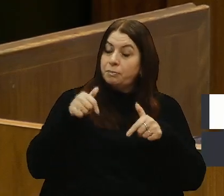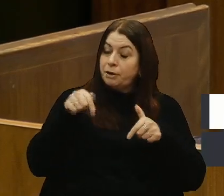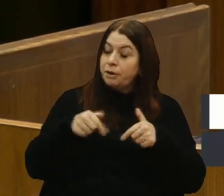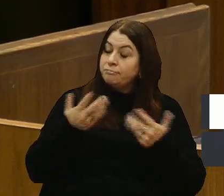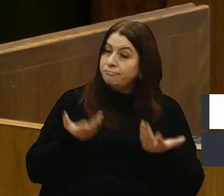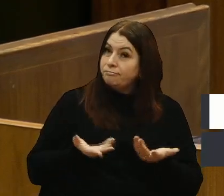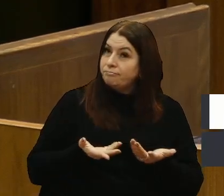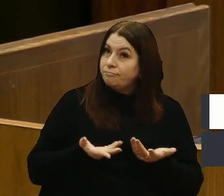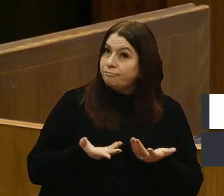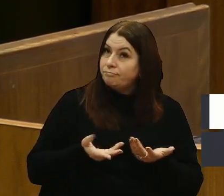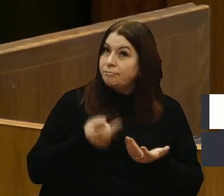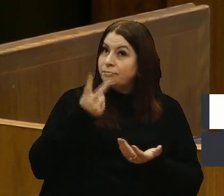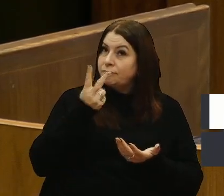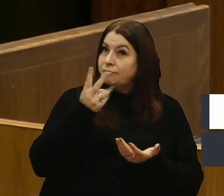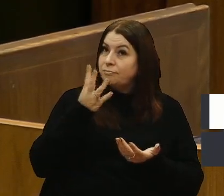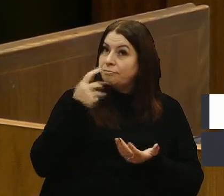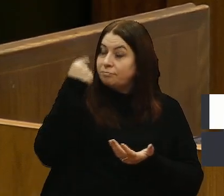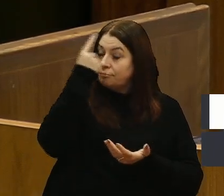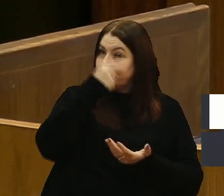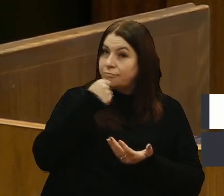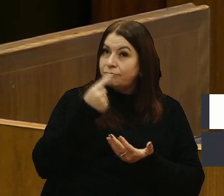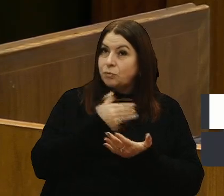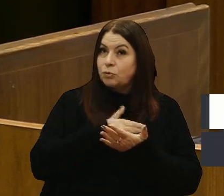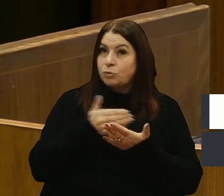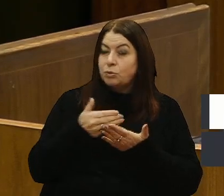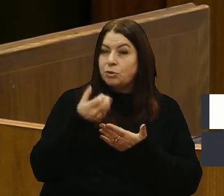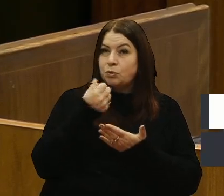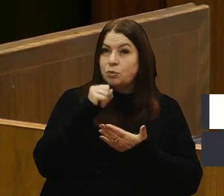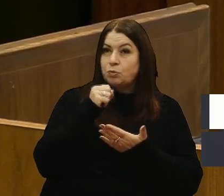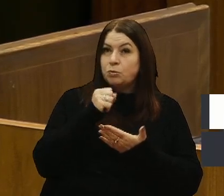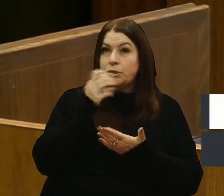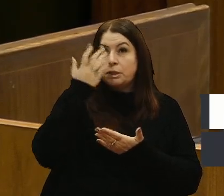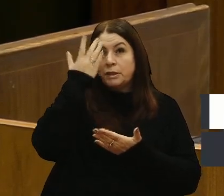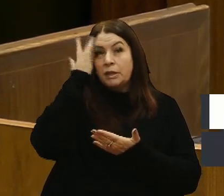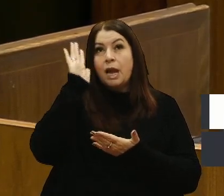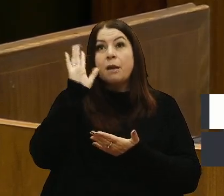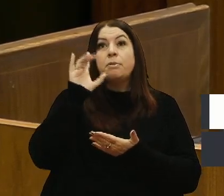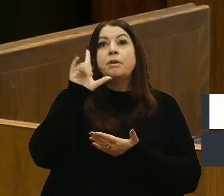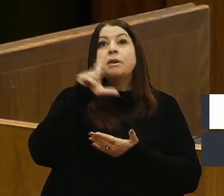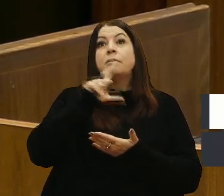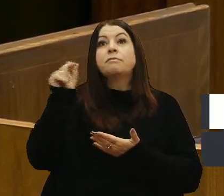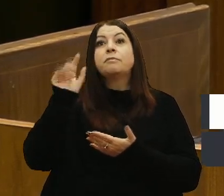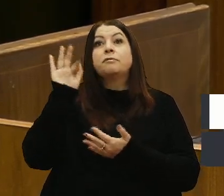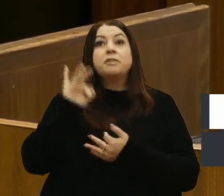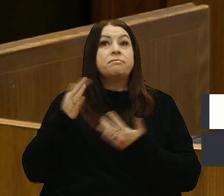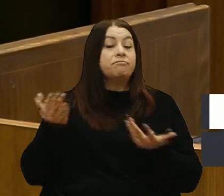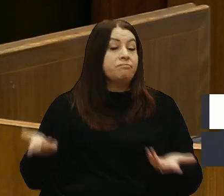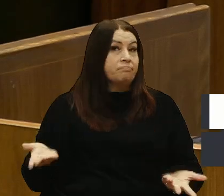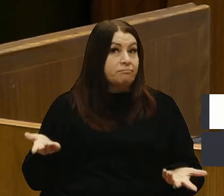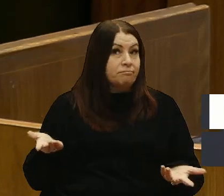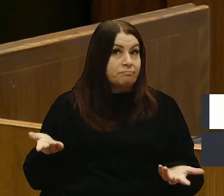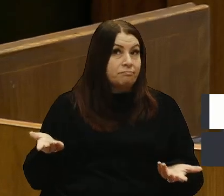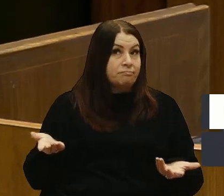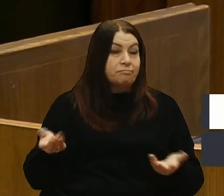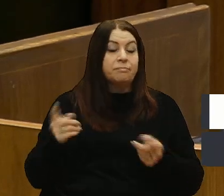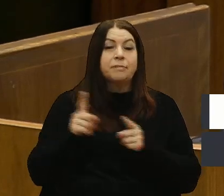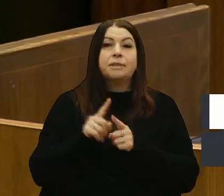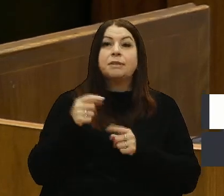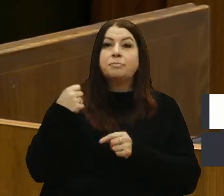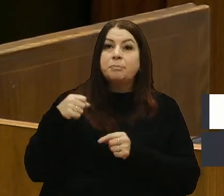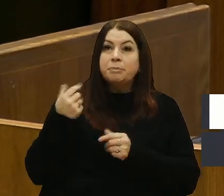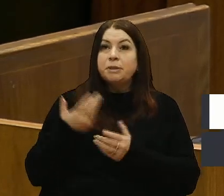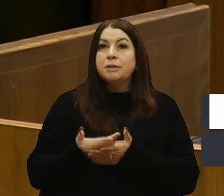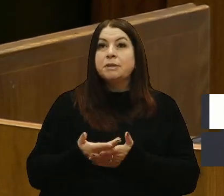aqui? 24 horas, iniciando às 8, e sabe-se lá que horas termina? Então, a gente